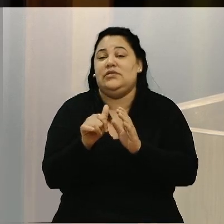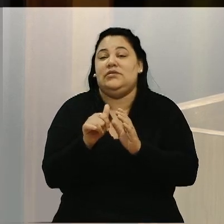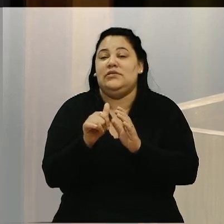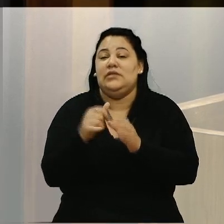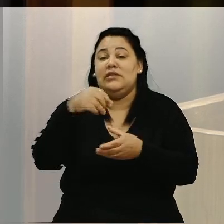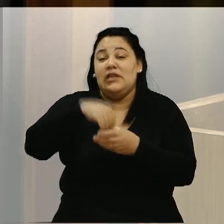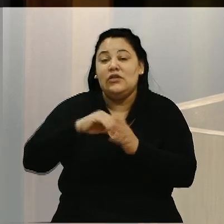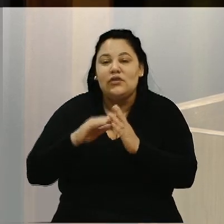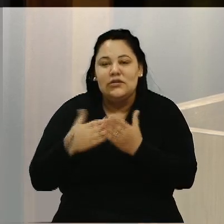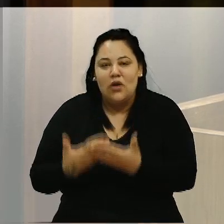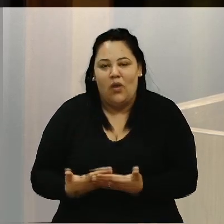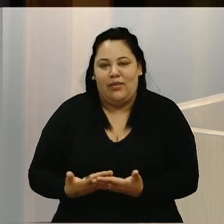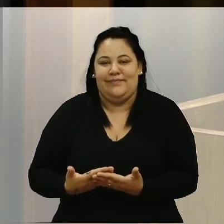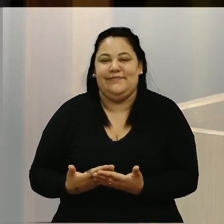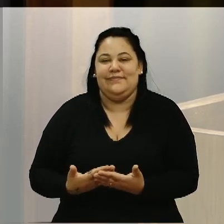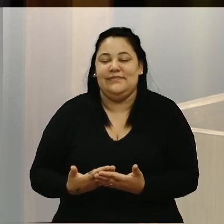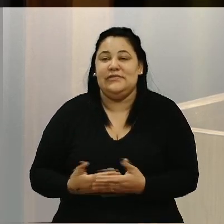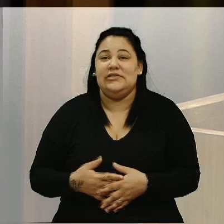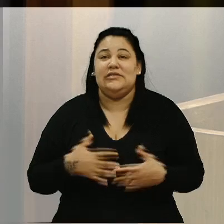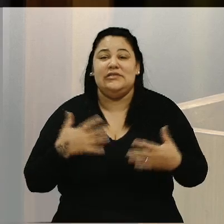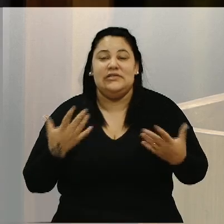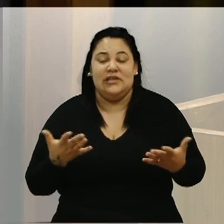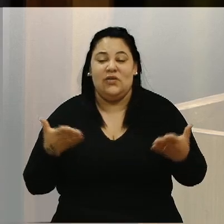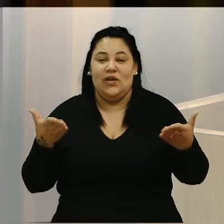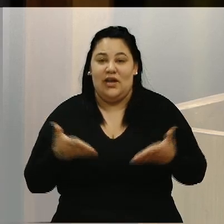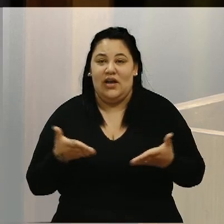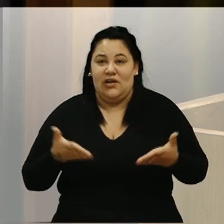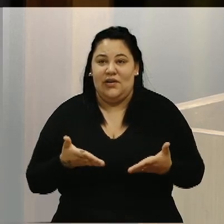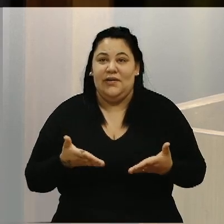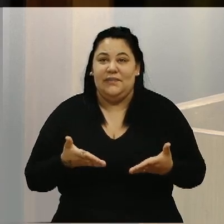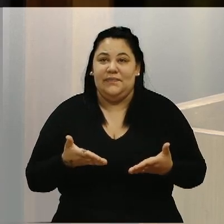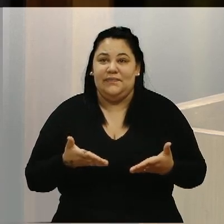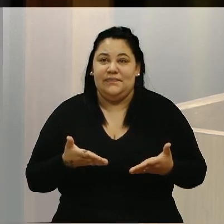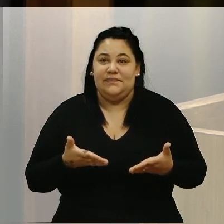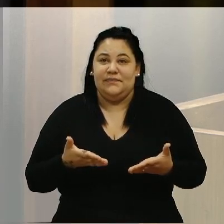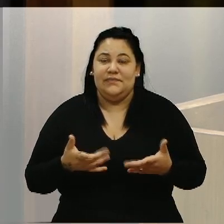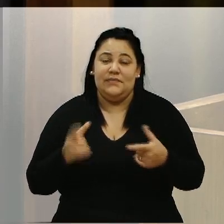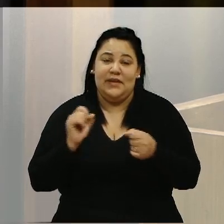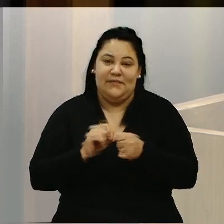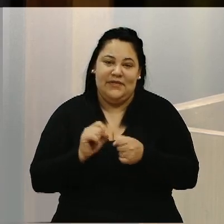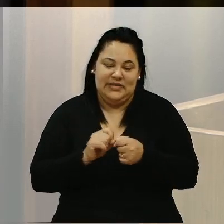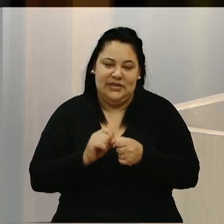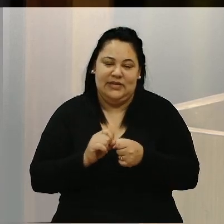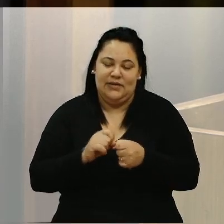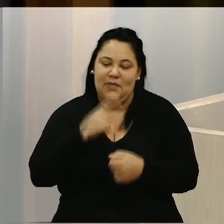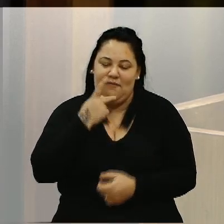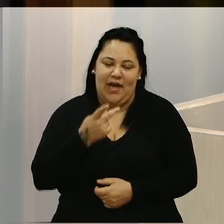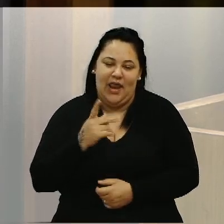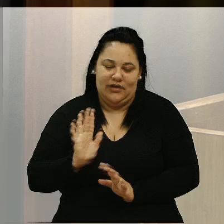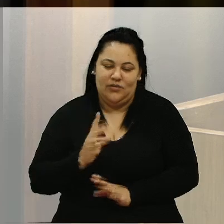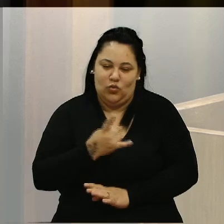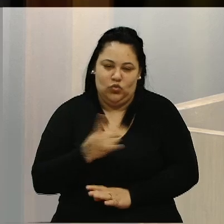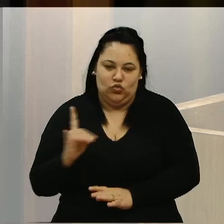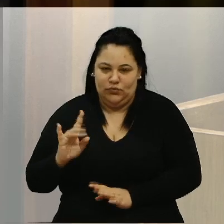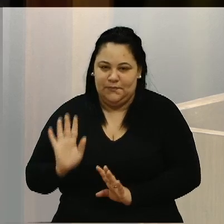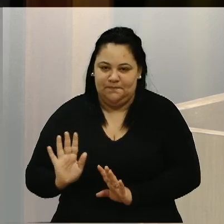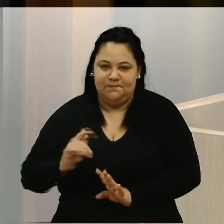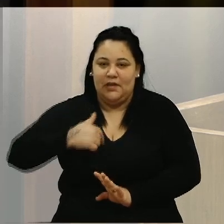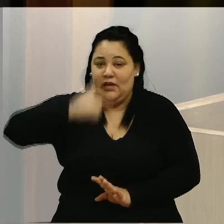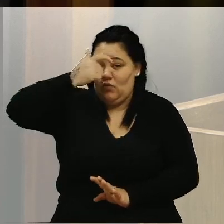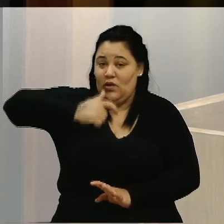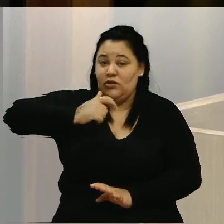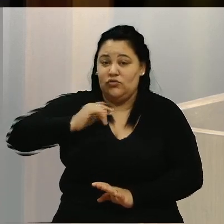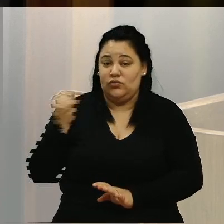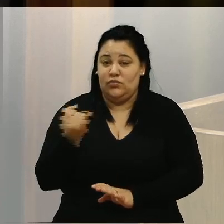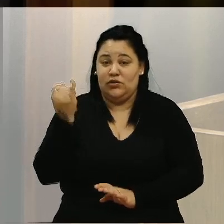aula. Então, agora, para fazer o recorte final dessa questão, eu acho